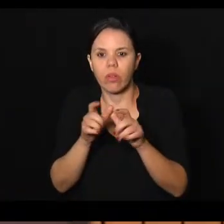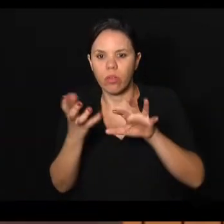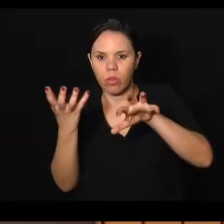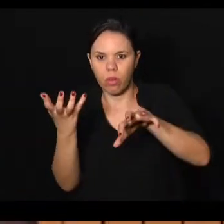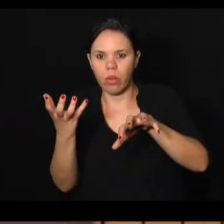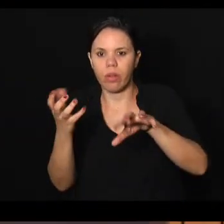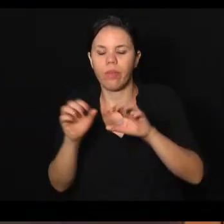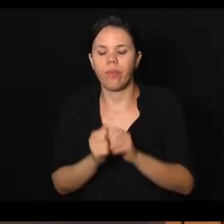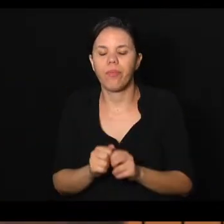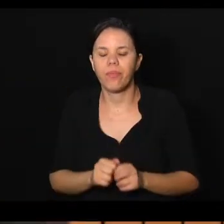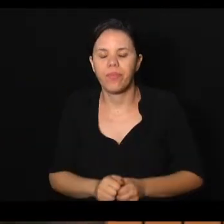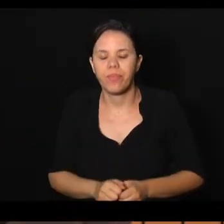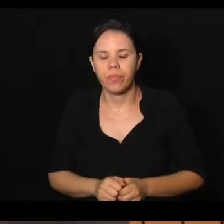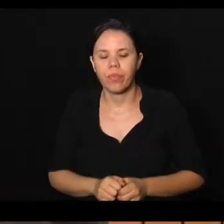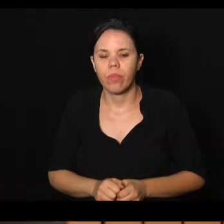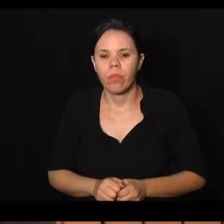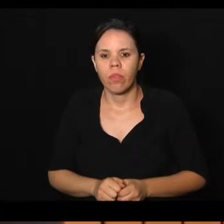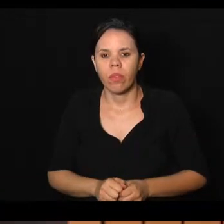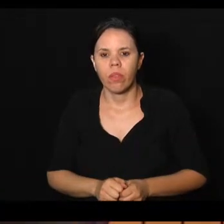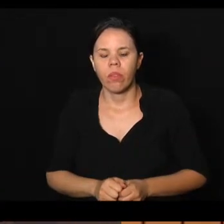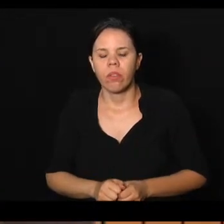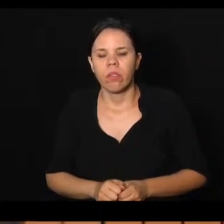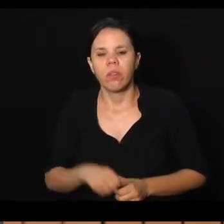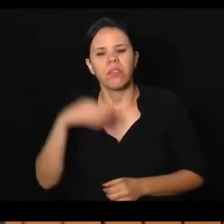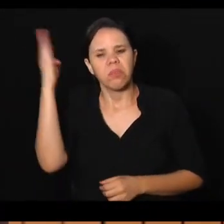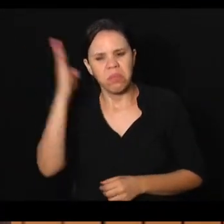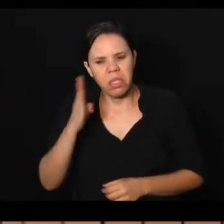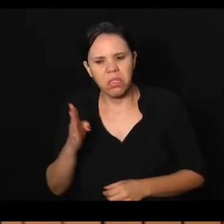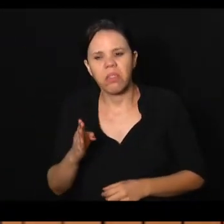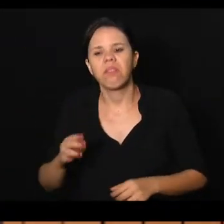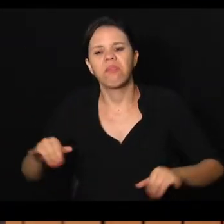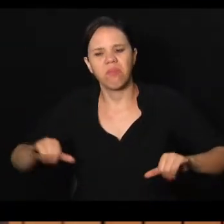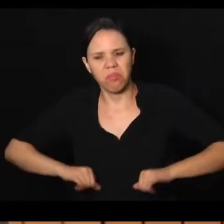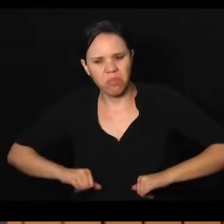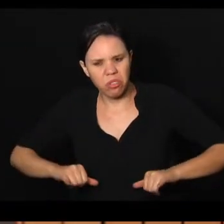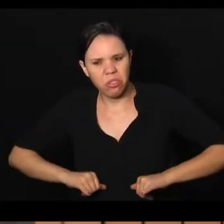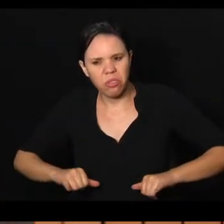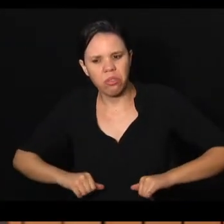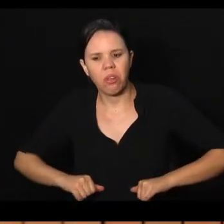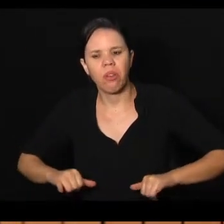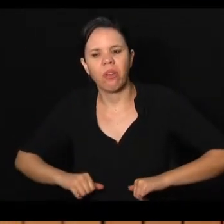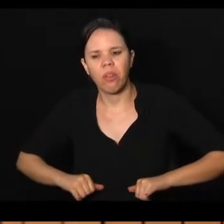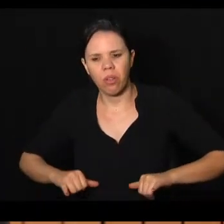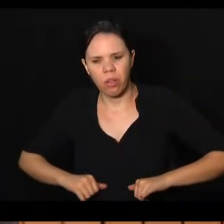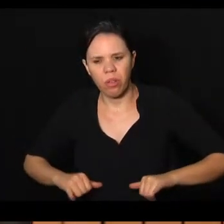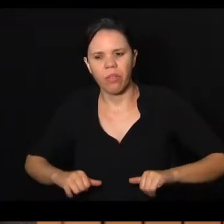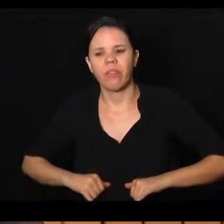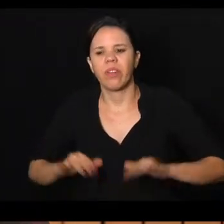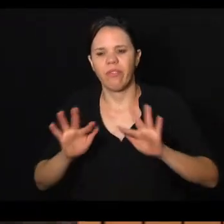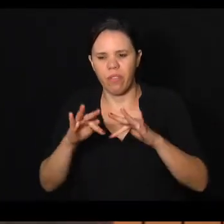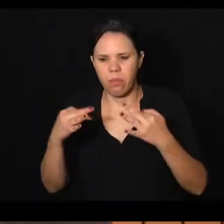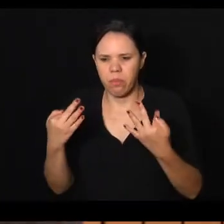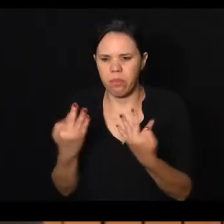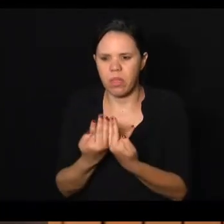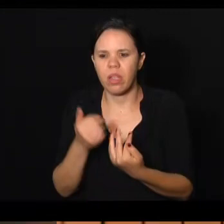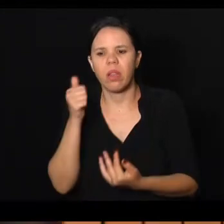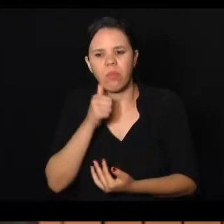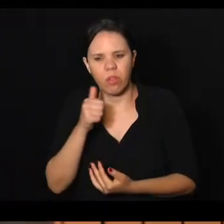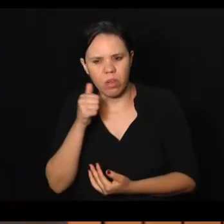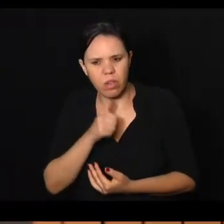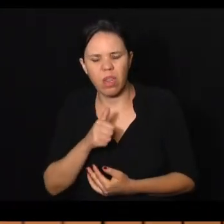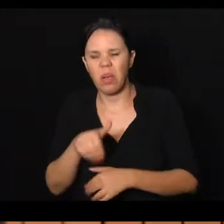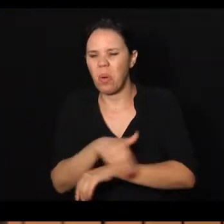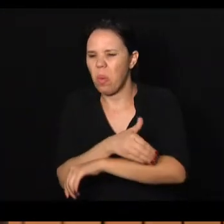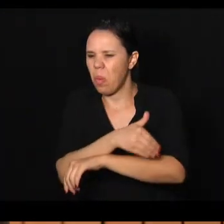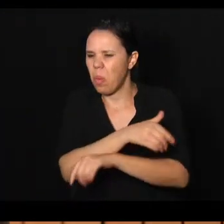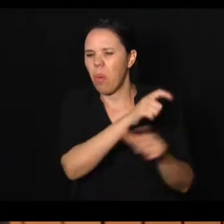Nacional. Somos um país em que a mulher sofre em casa, a mulher sofre na rua, a mulher sofre em todos